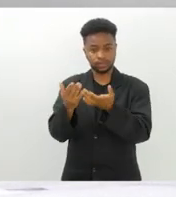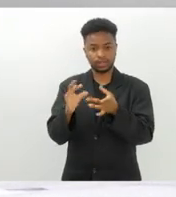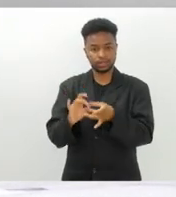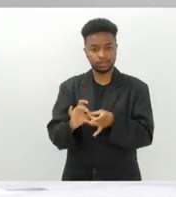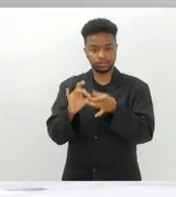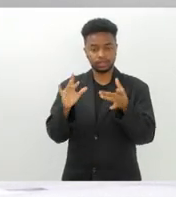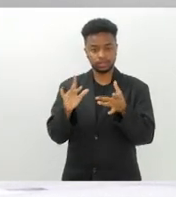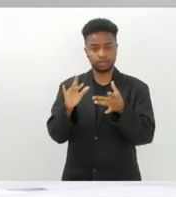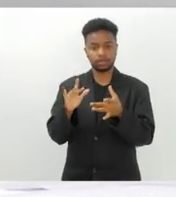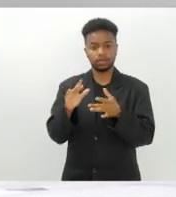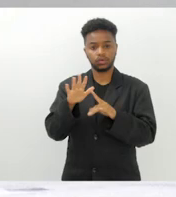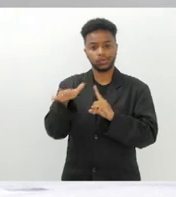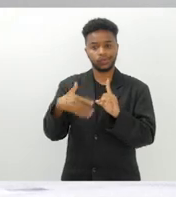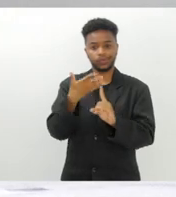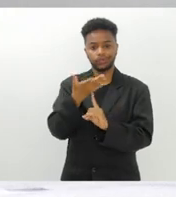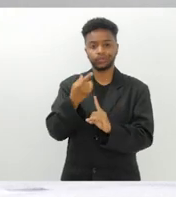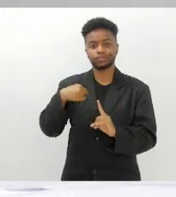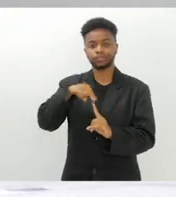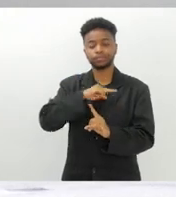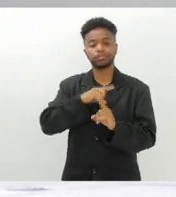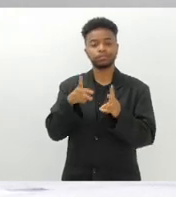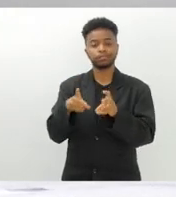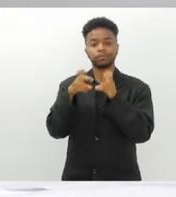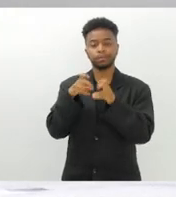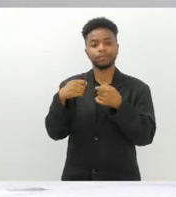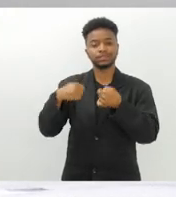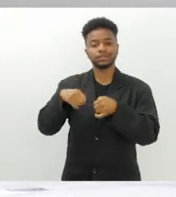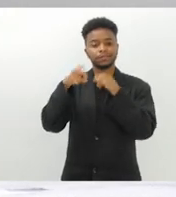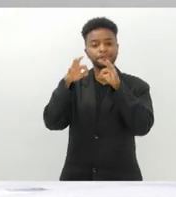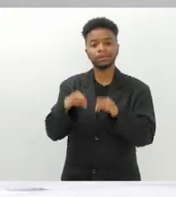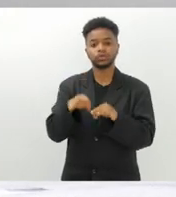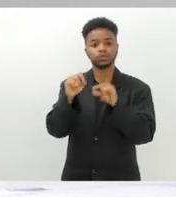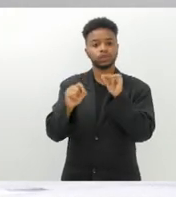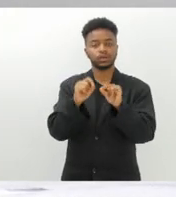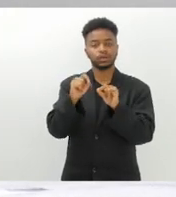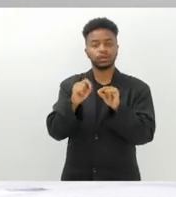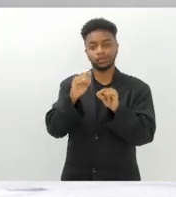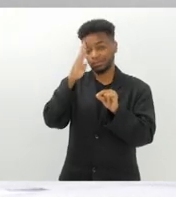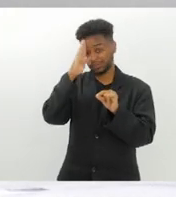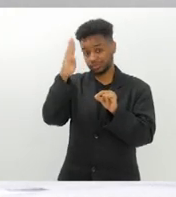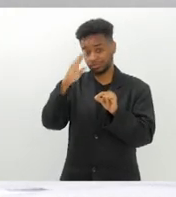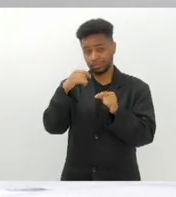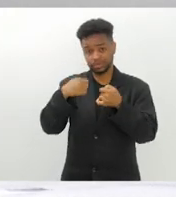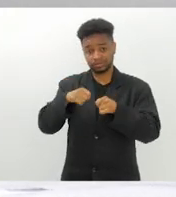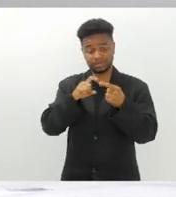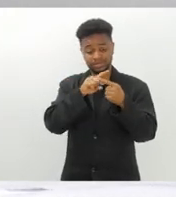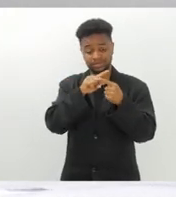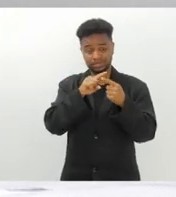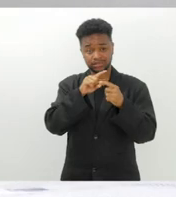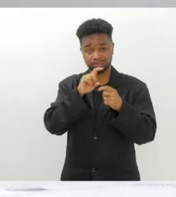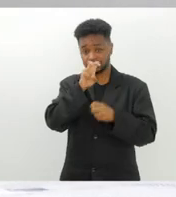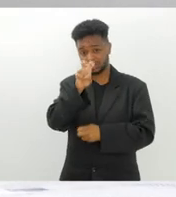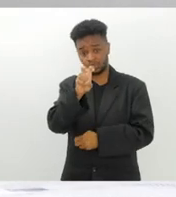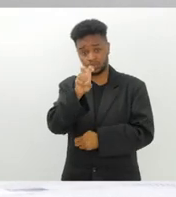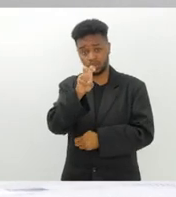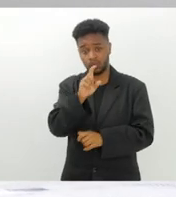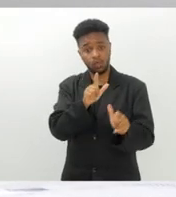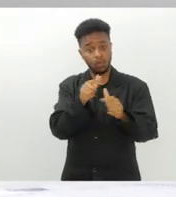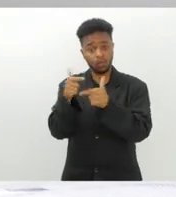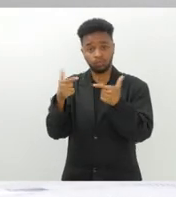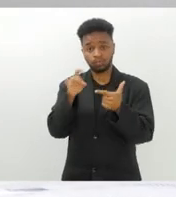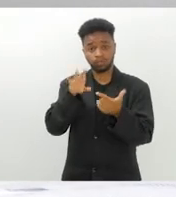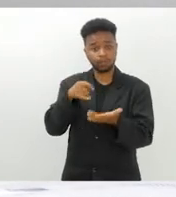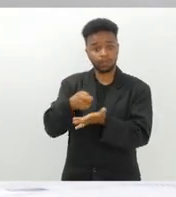nós vimos que só precisava mesmo o que era essencial. Eram 5. As outras eram exigências